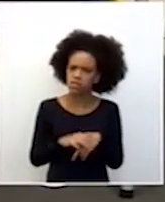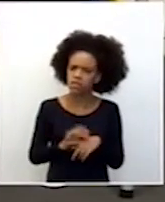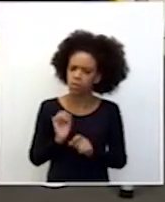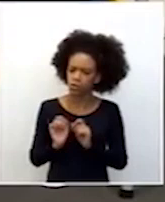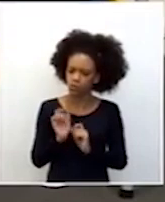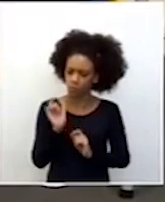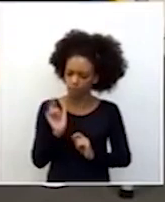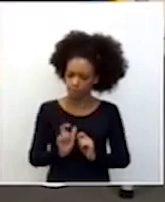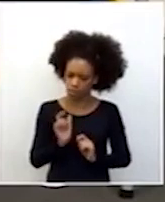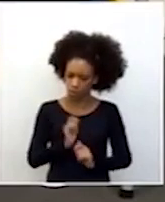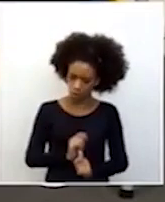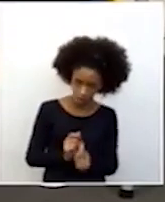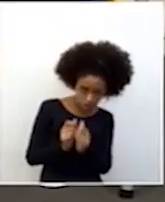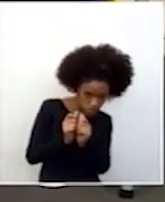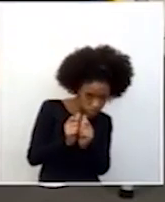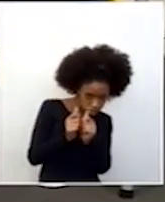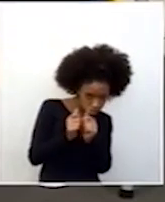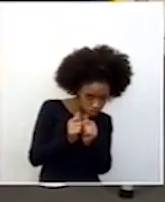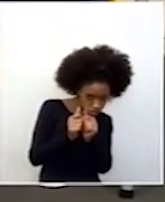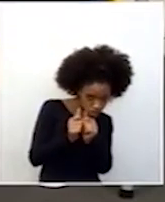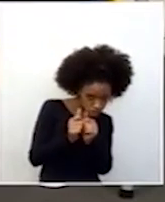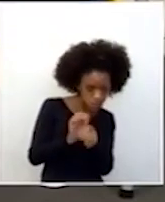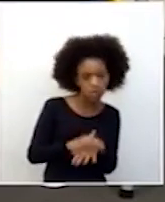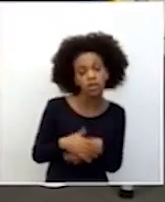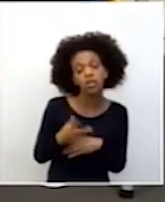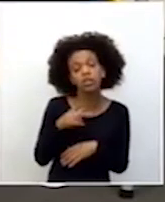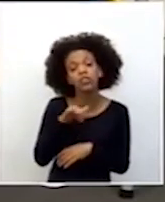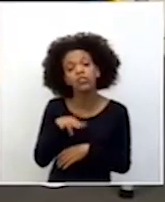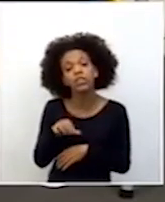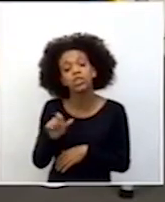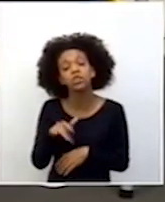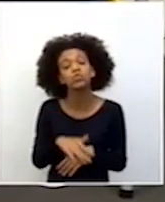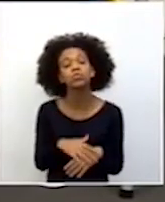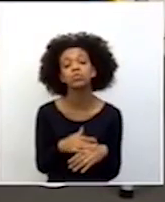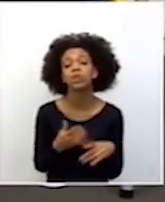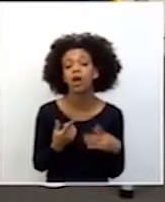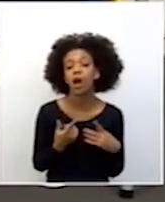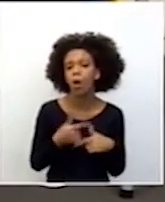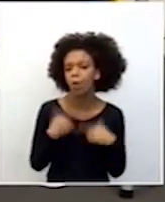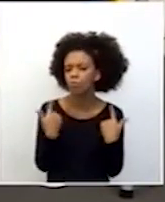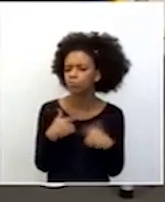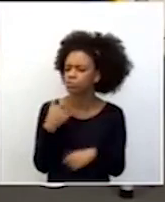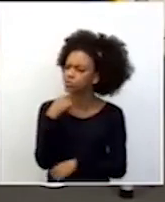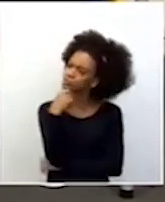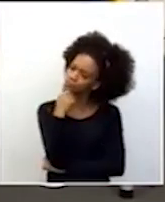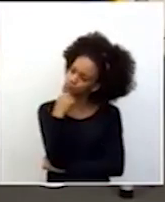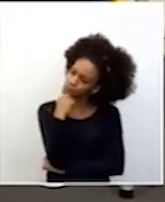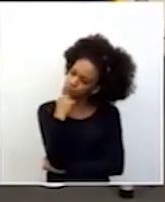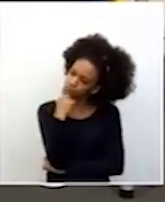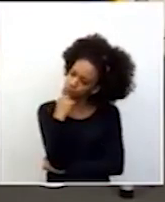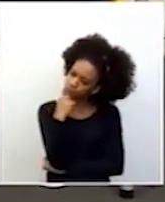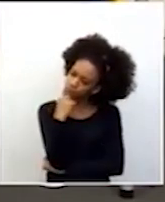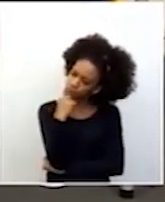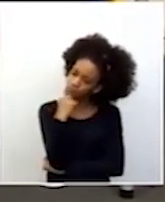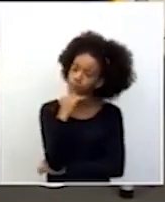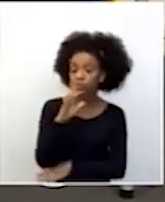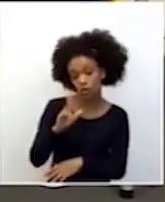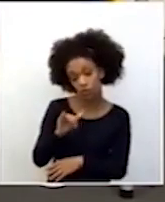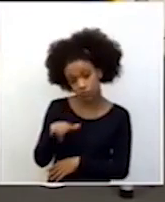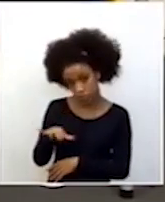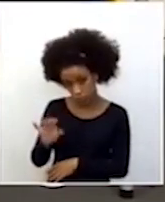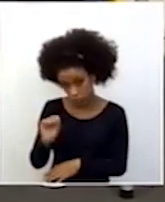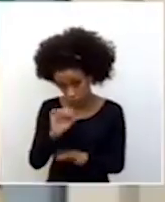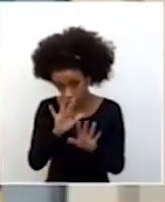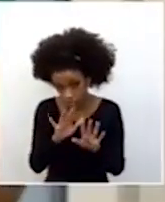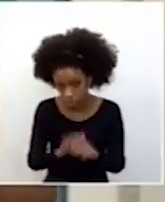tirando foto de pássaros, né? E o Vinícius, ele retrata o humor da cena. O humor, Vinícius, Vinícius,